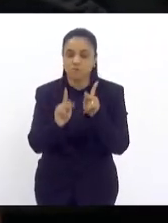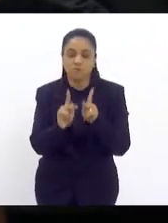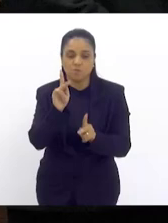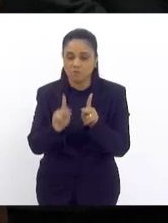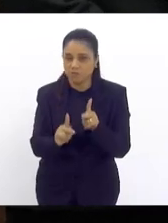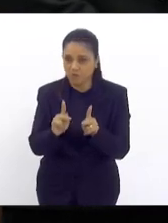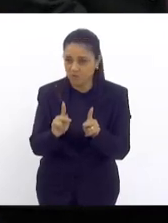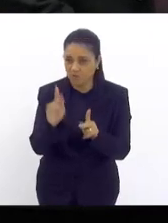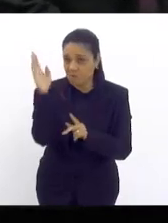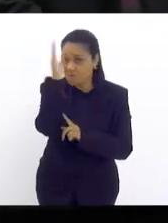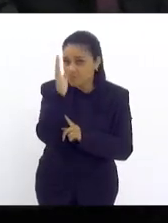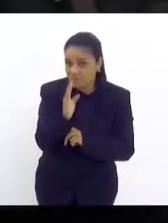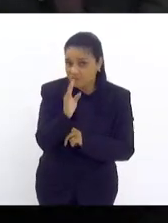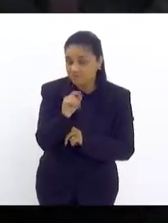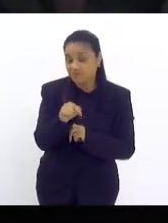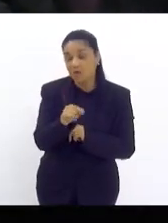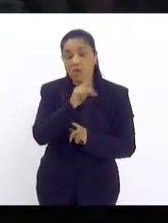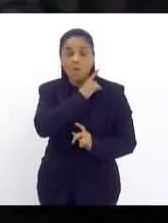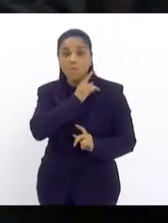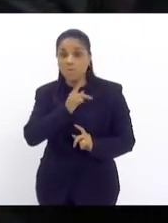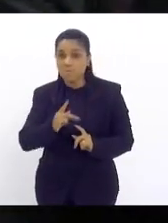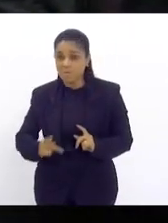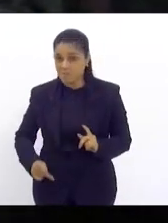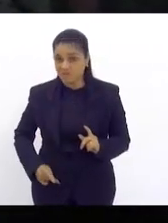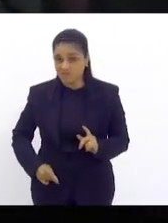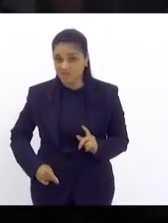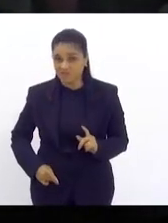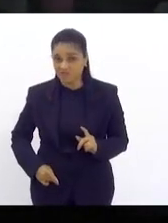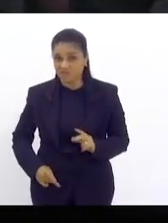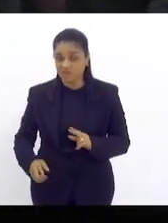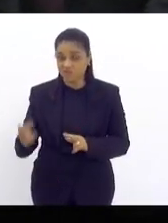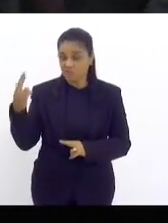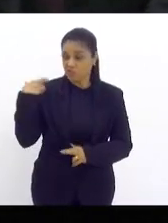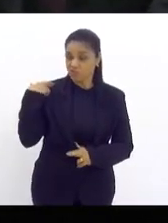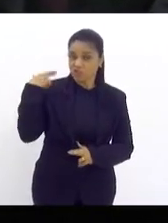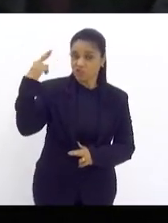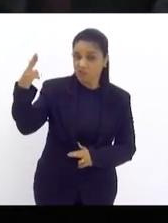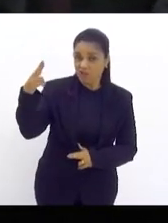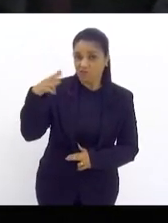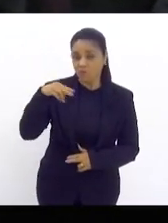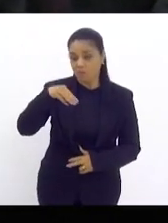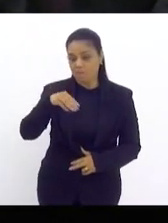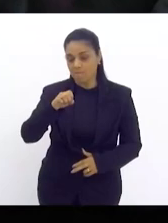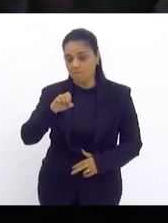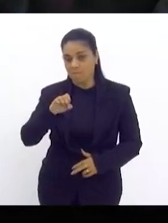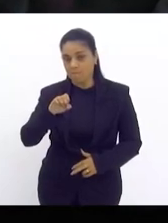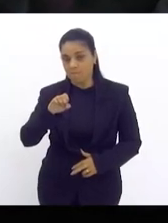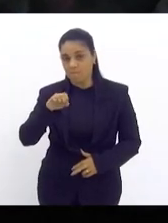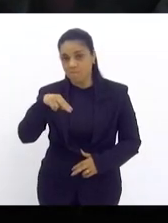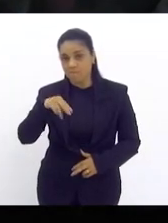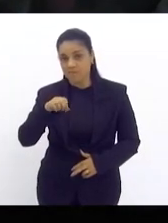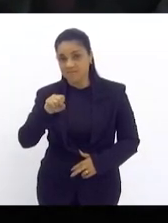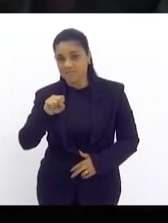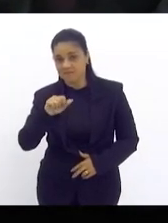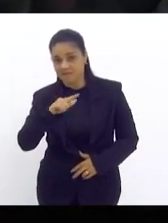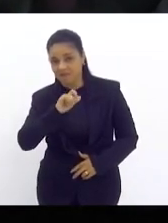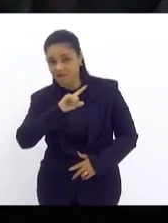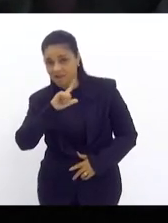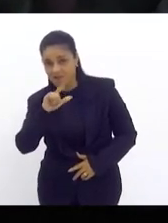um presidente que foi o chefe do mensalão do petrolão